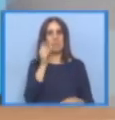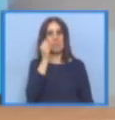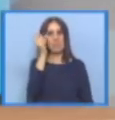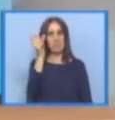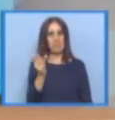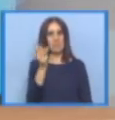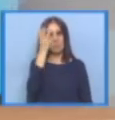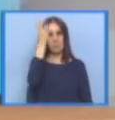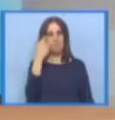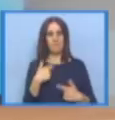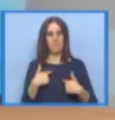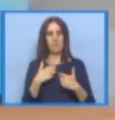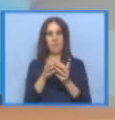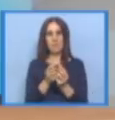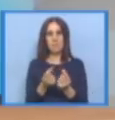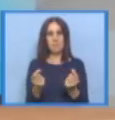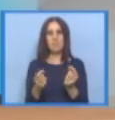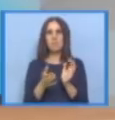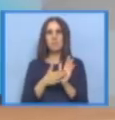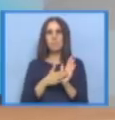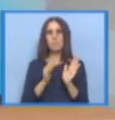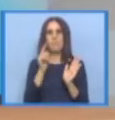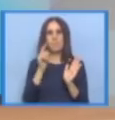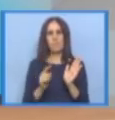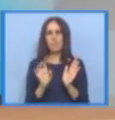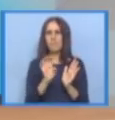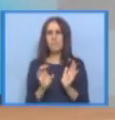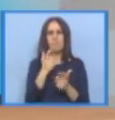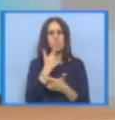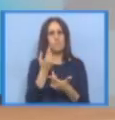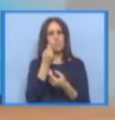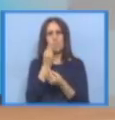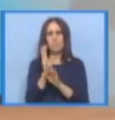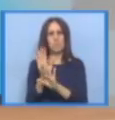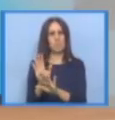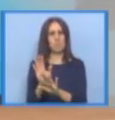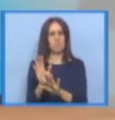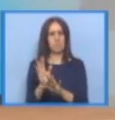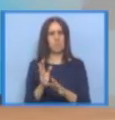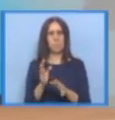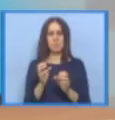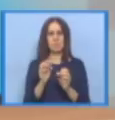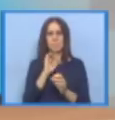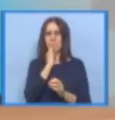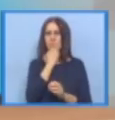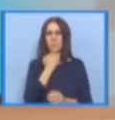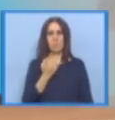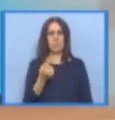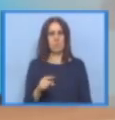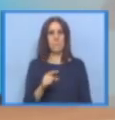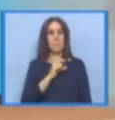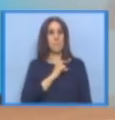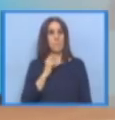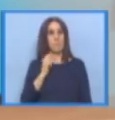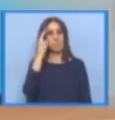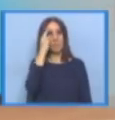o Imperador a rezar dava um testemunho de fé, a forma, tudo como estava, quase místico. E os padres na